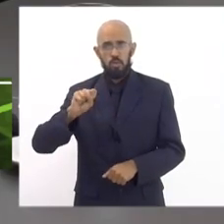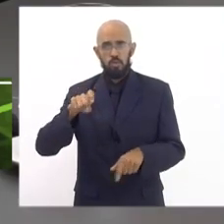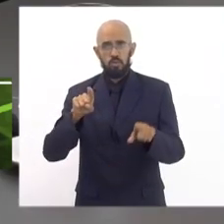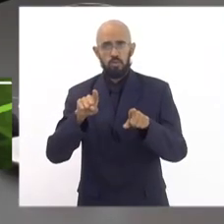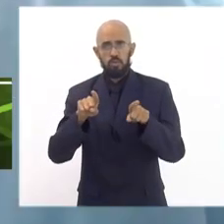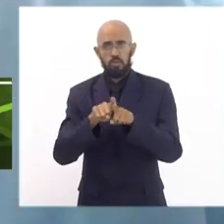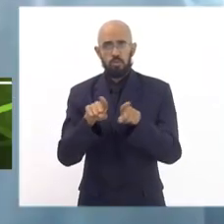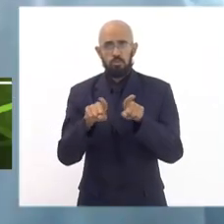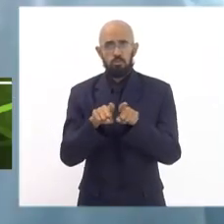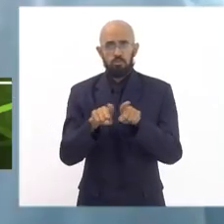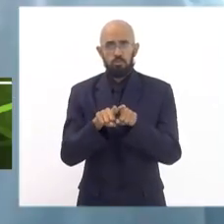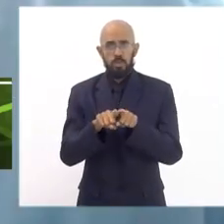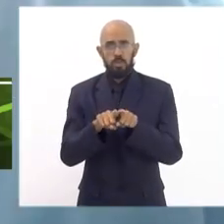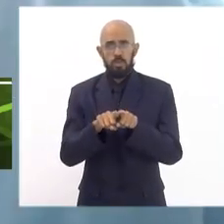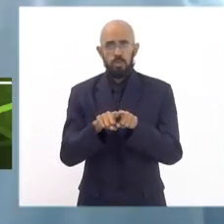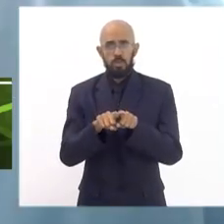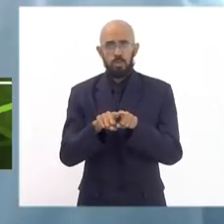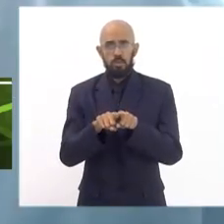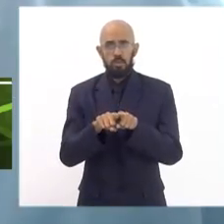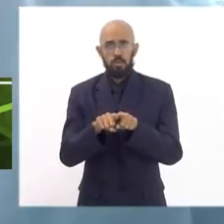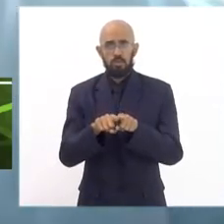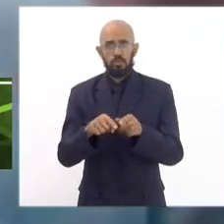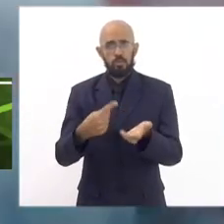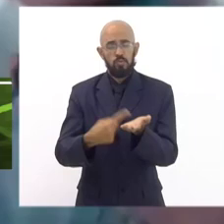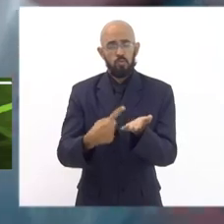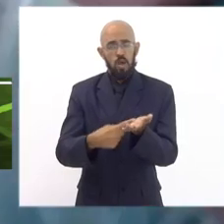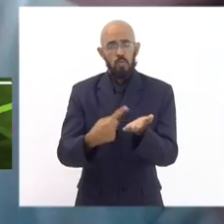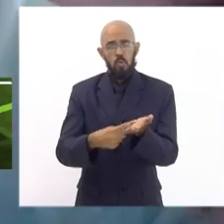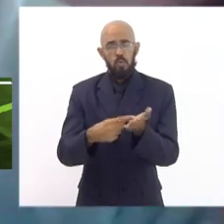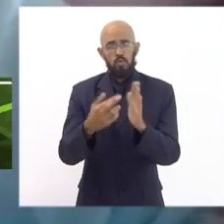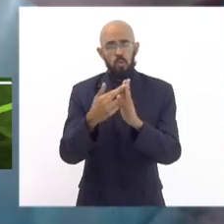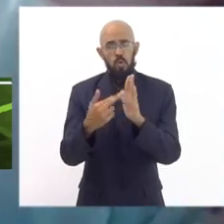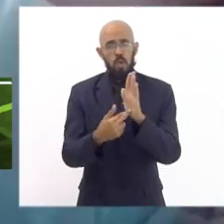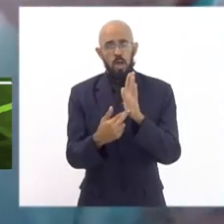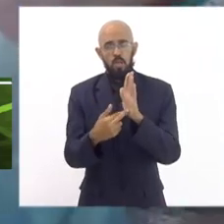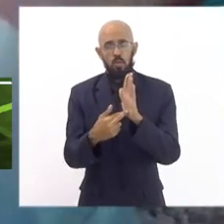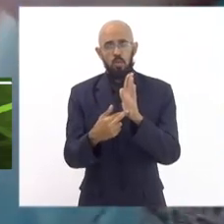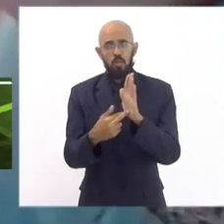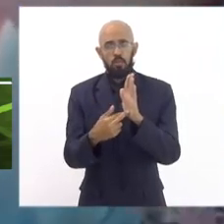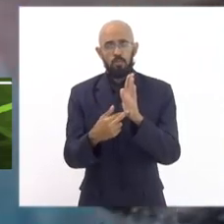O 38 dos carros elétricos, houve um acordo com o relator.